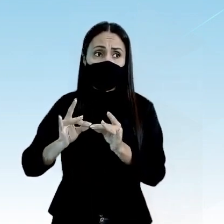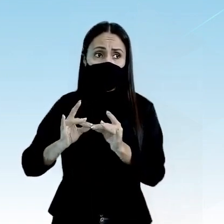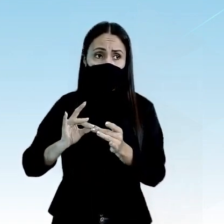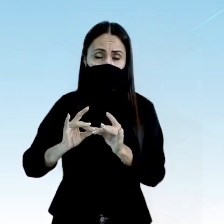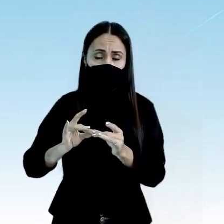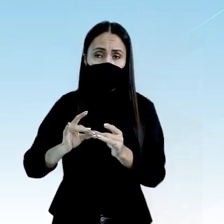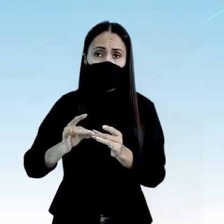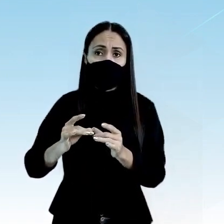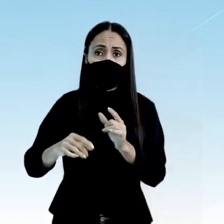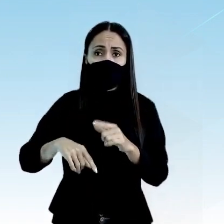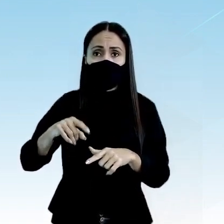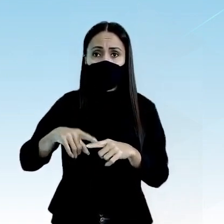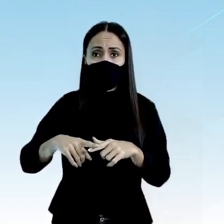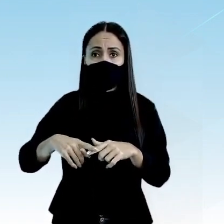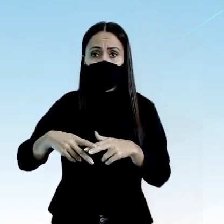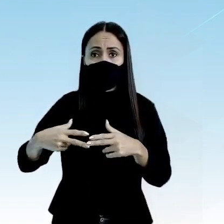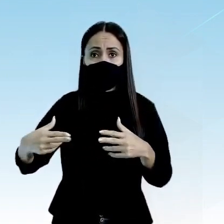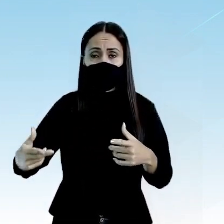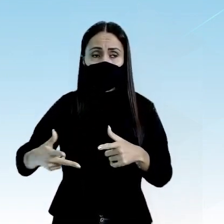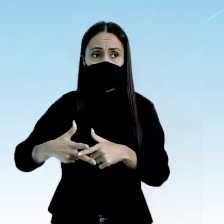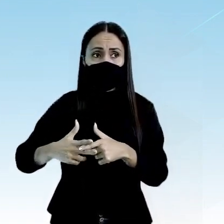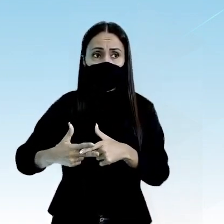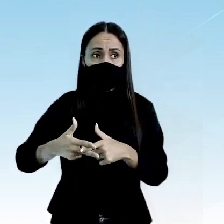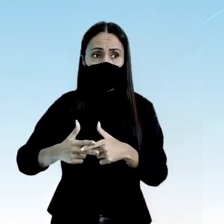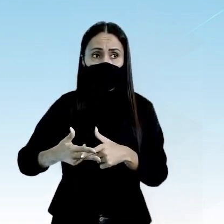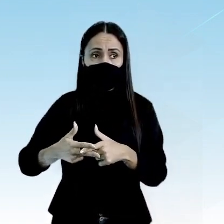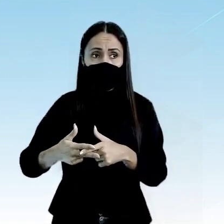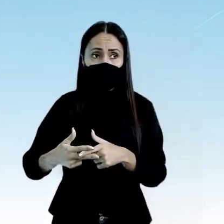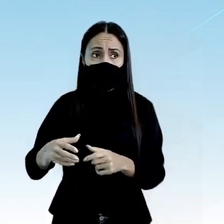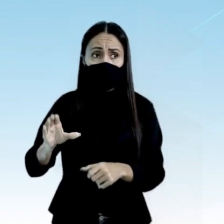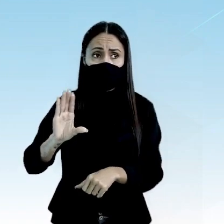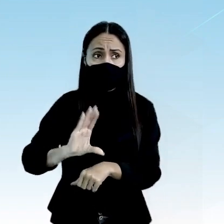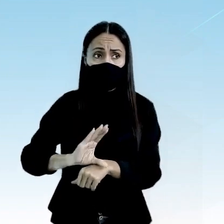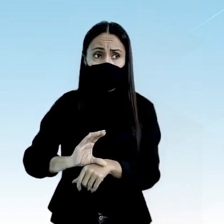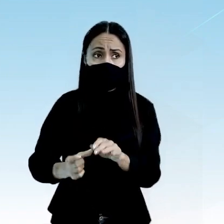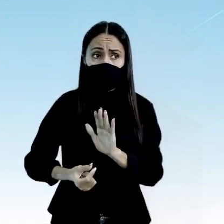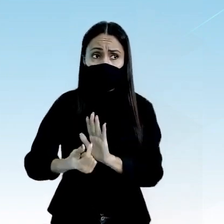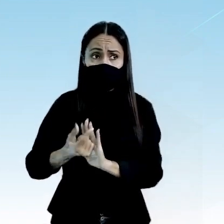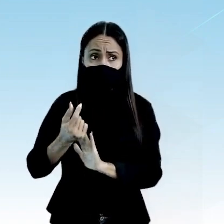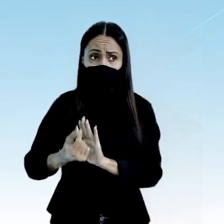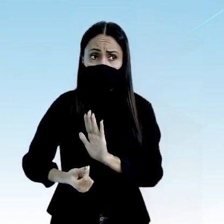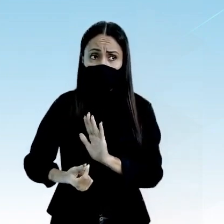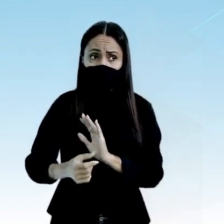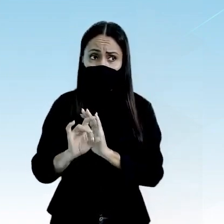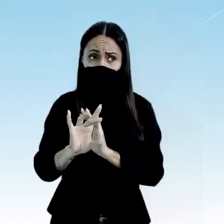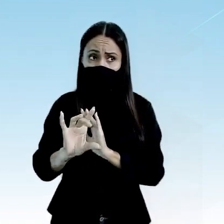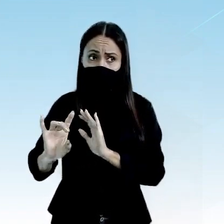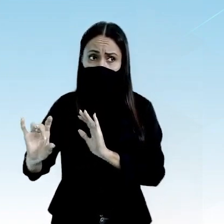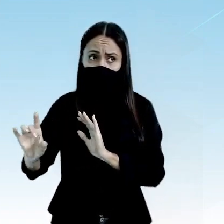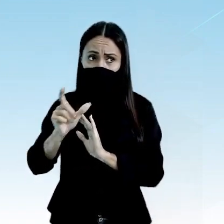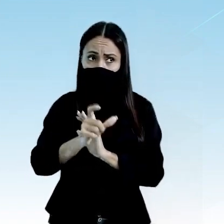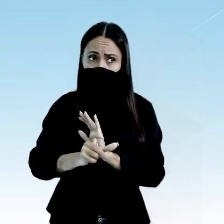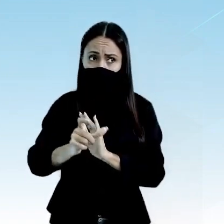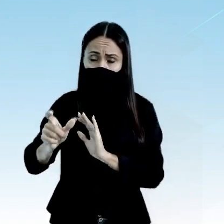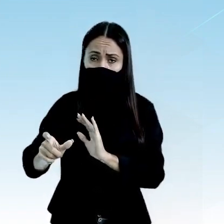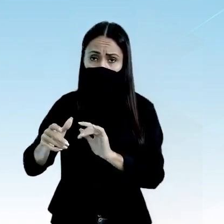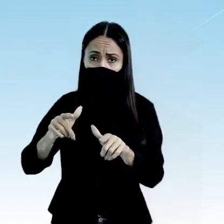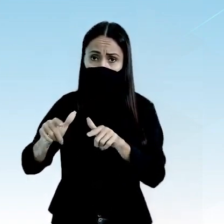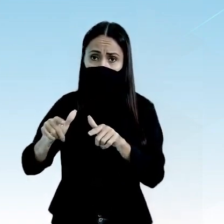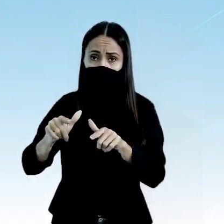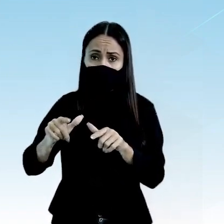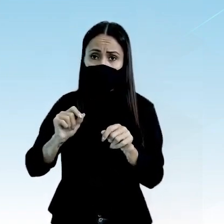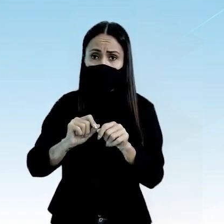ferramentas pertencem ao capitalista. E cada trabalhador faz uma parte do